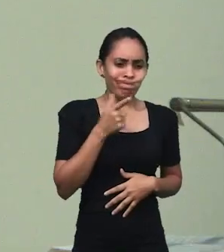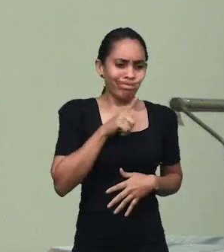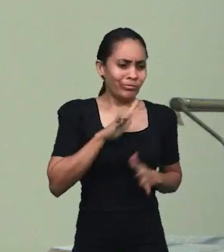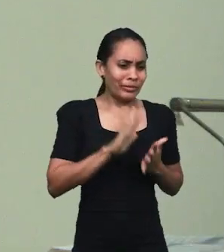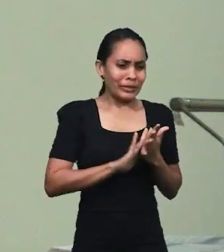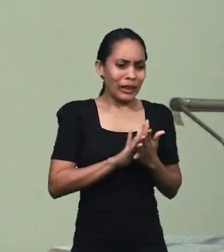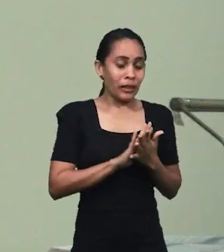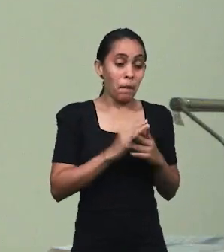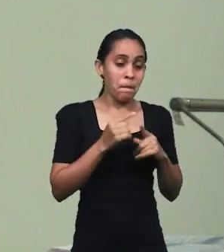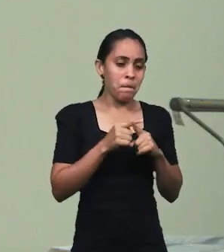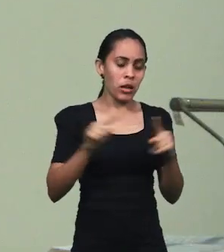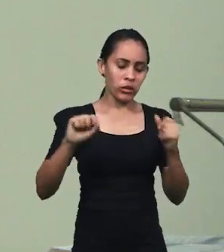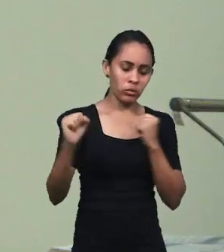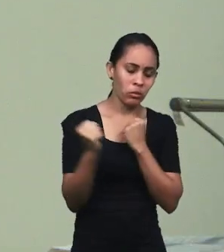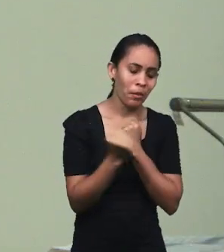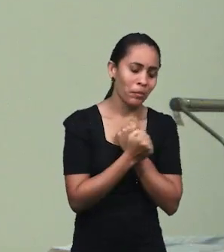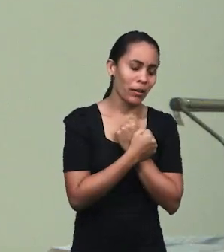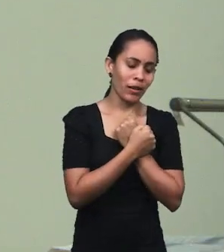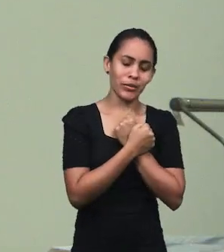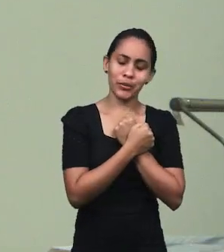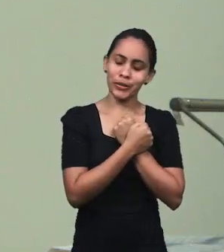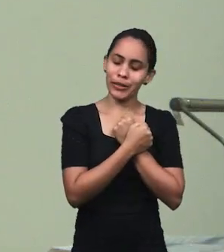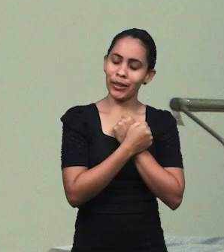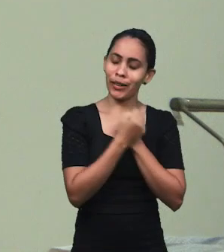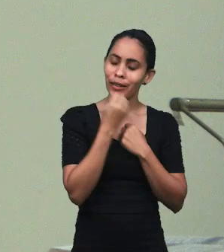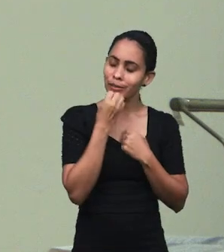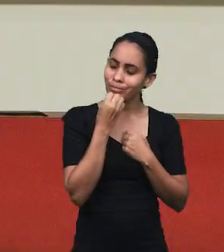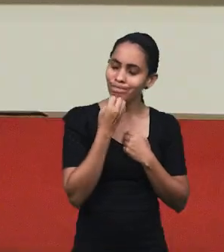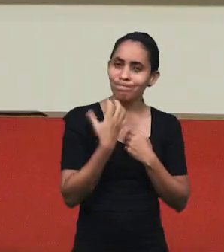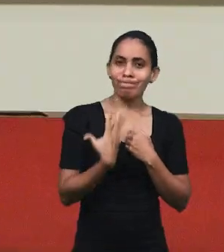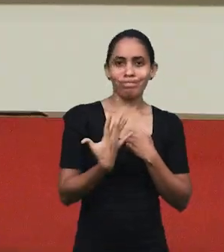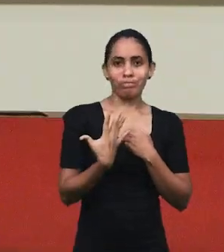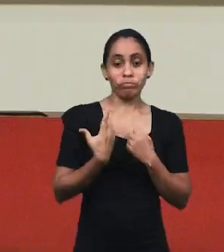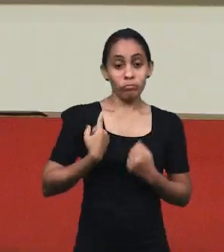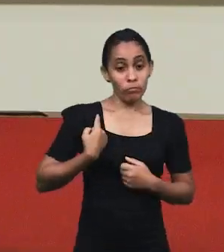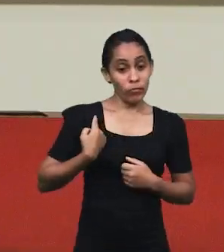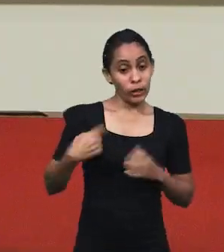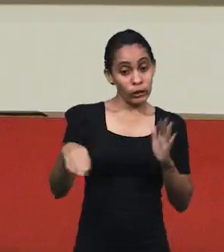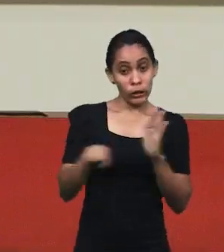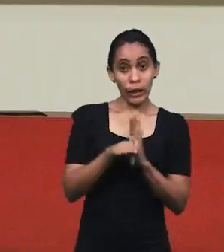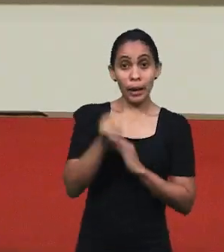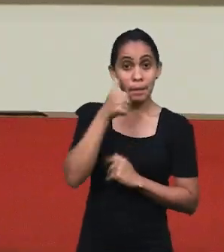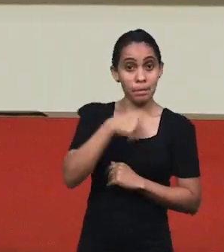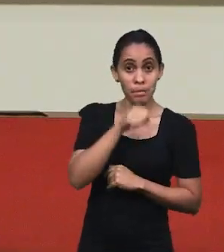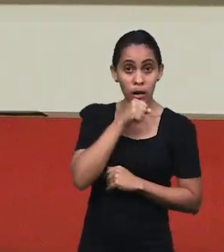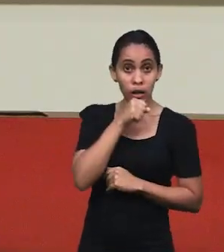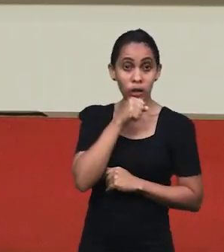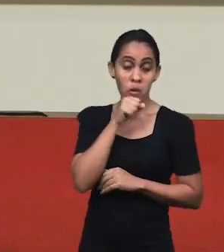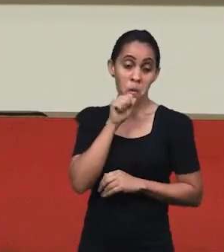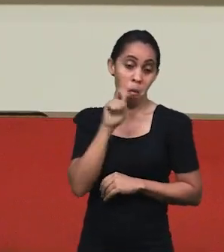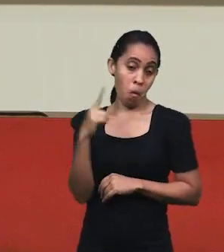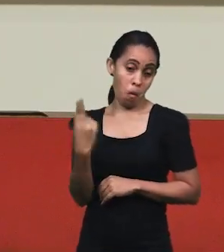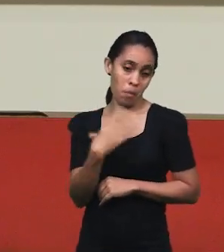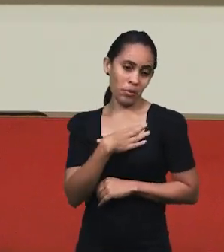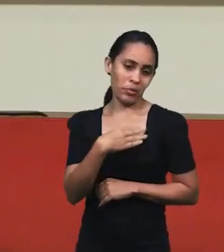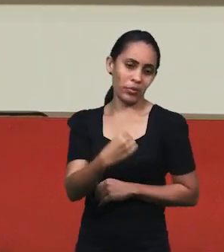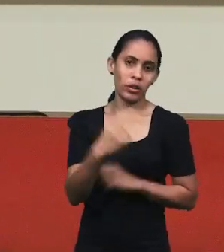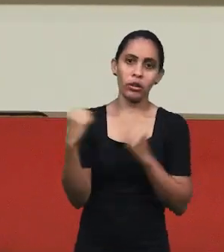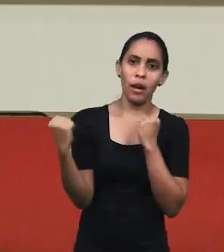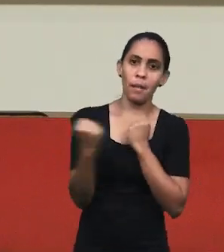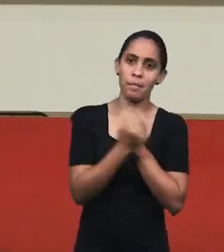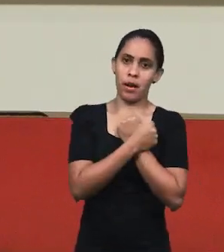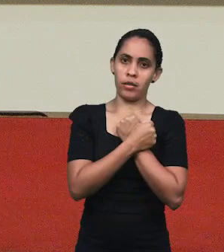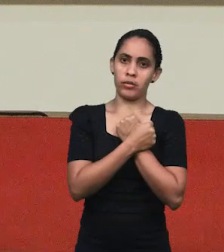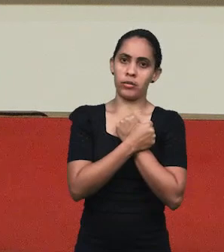dizer, mas um abraço diz muito. Você chega para aquela mãe, para aquele filho, você